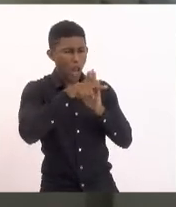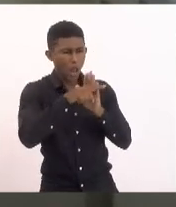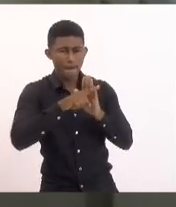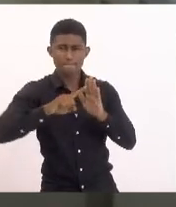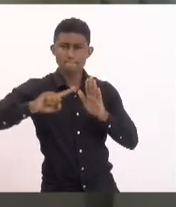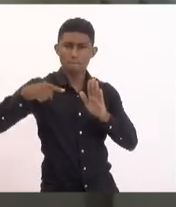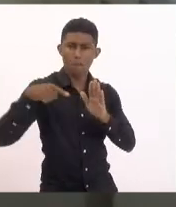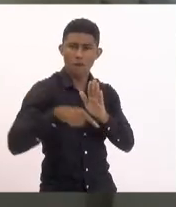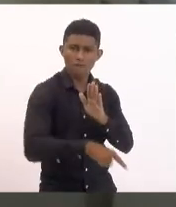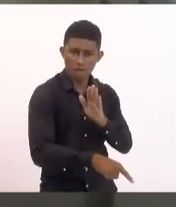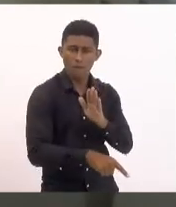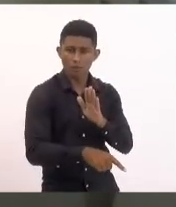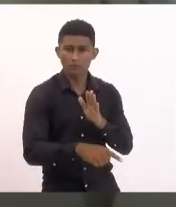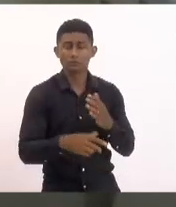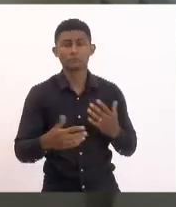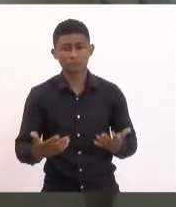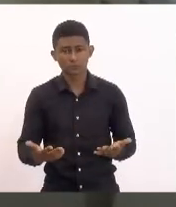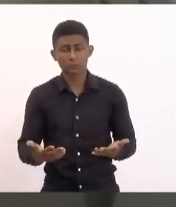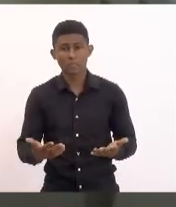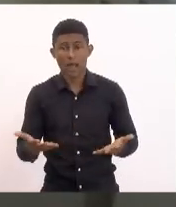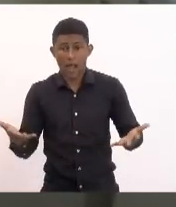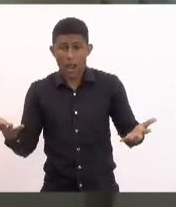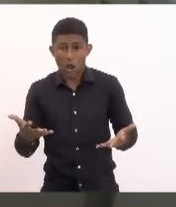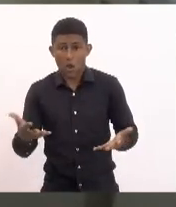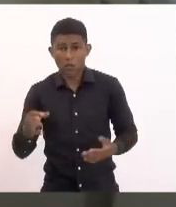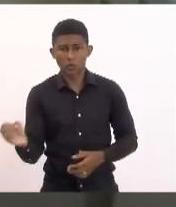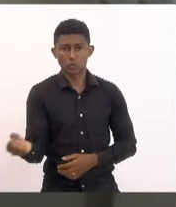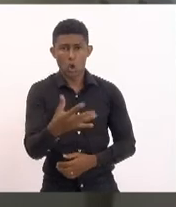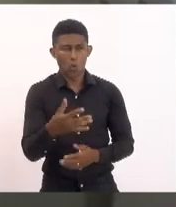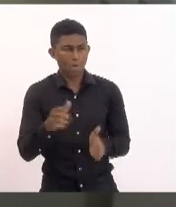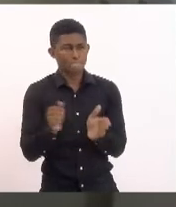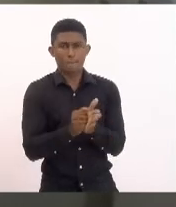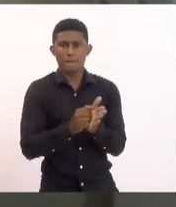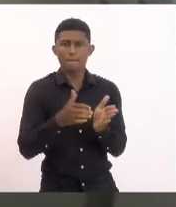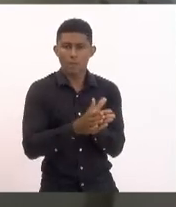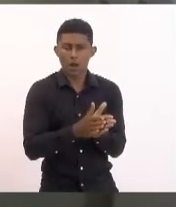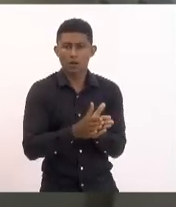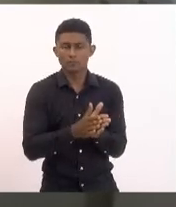investigações e produziu agora essas denúncias.